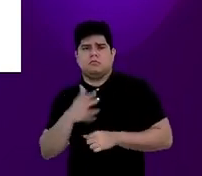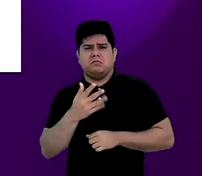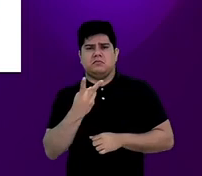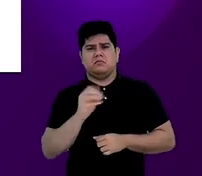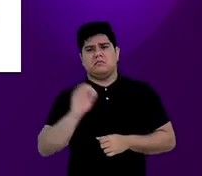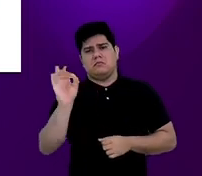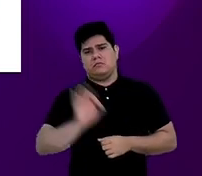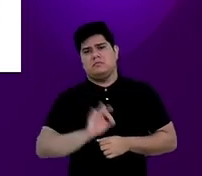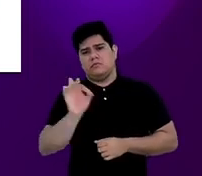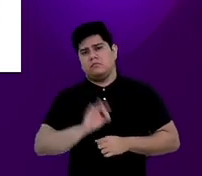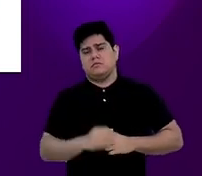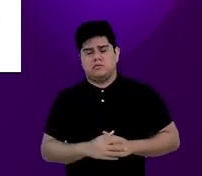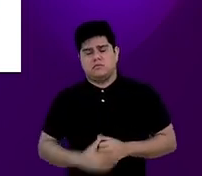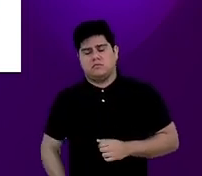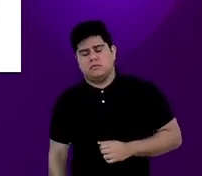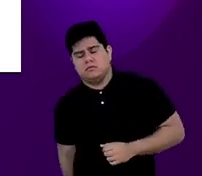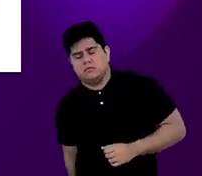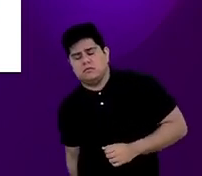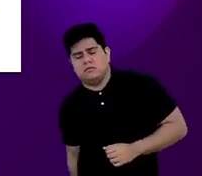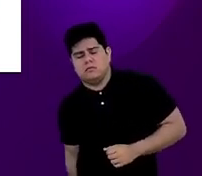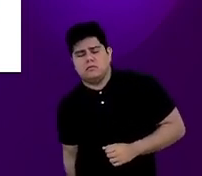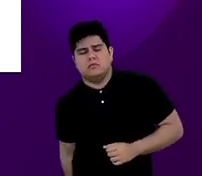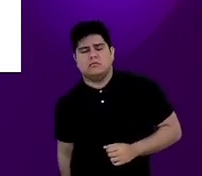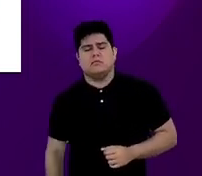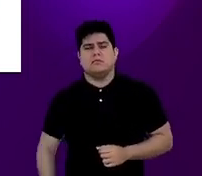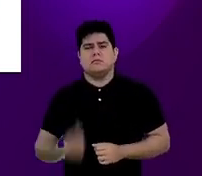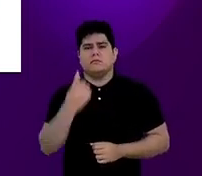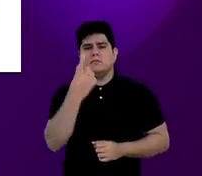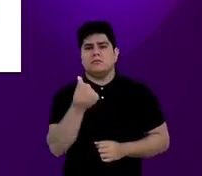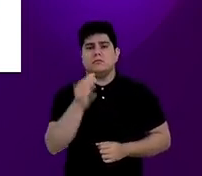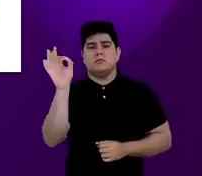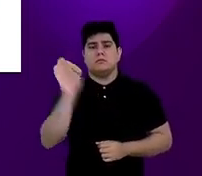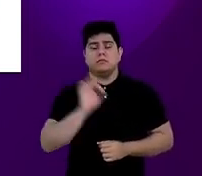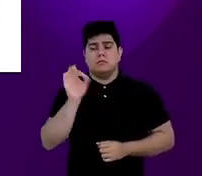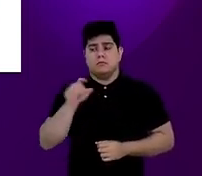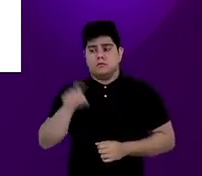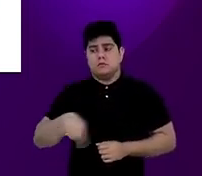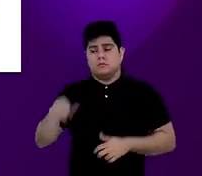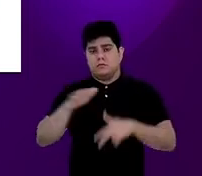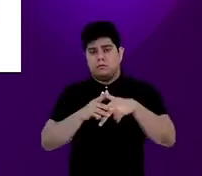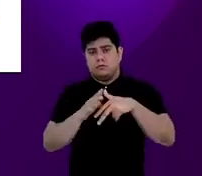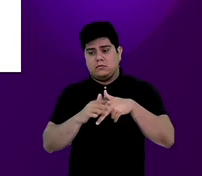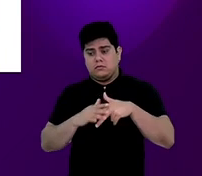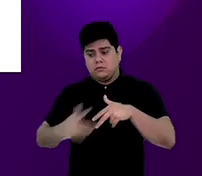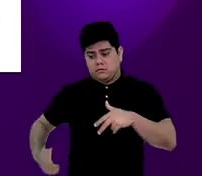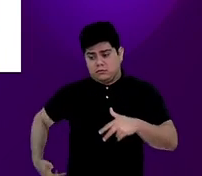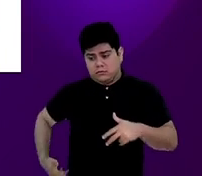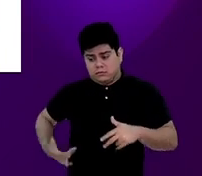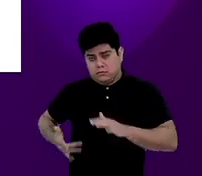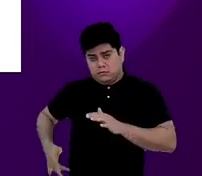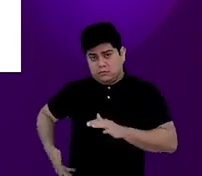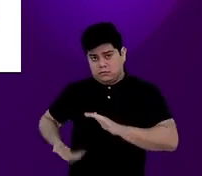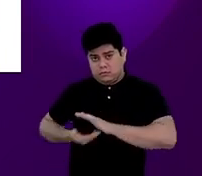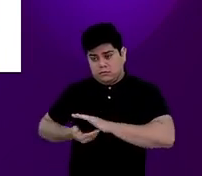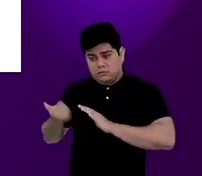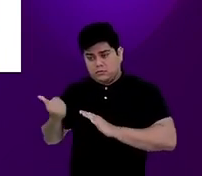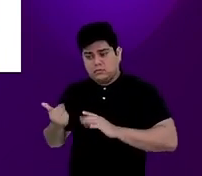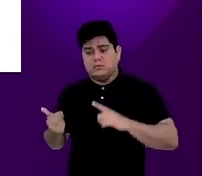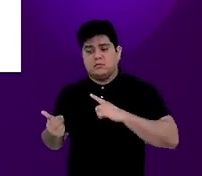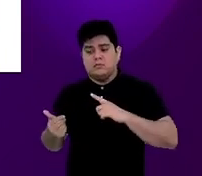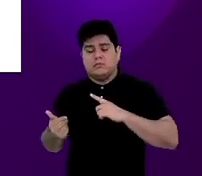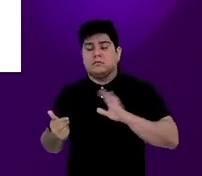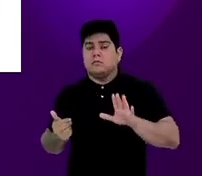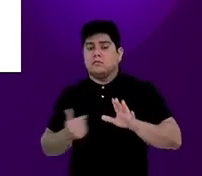20%, onde em 16% os pacientes teriam seus rins retirados e houve uma